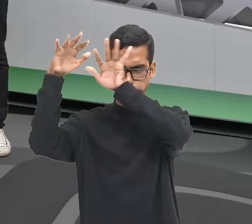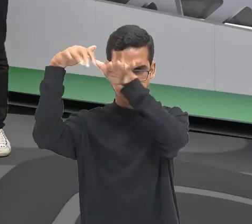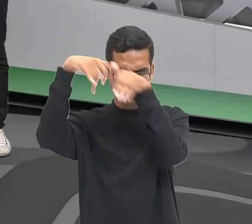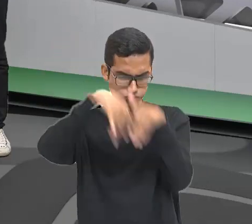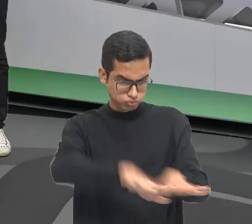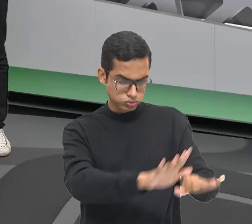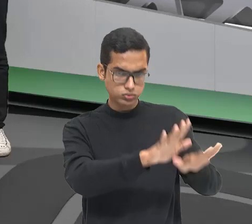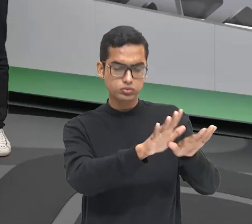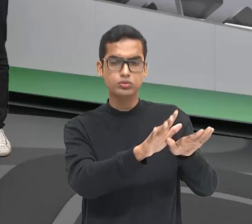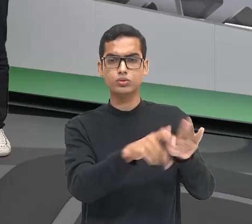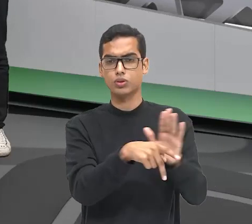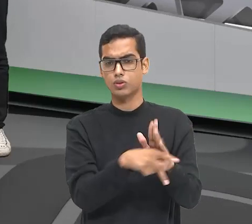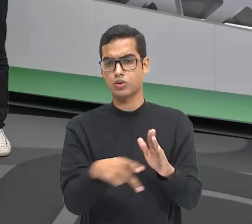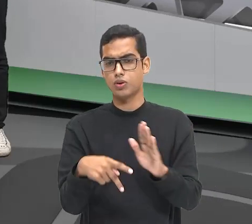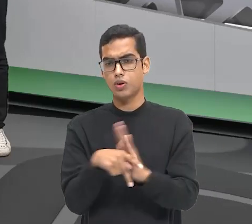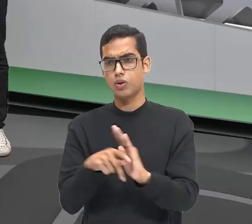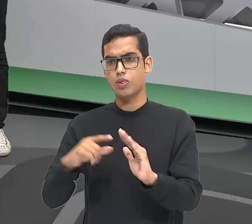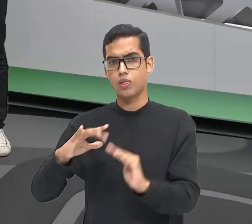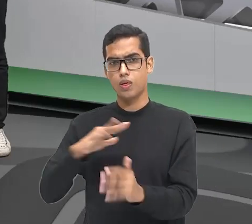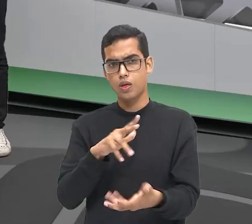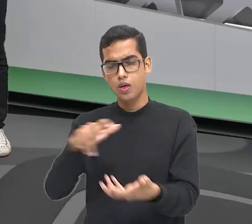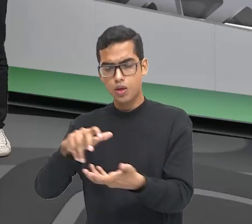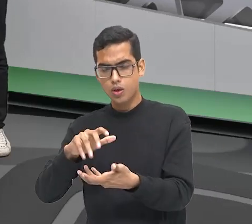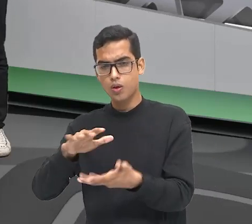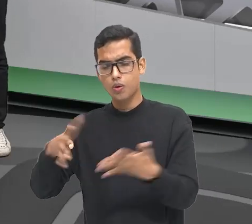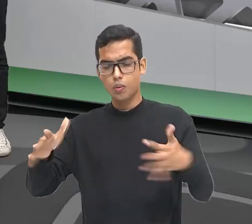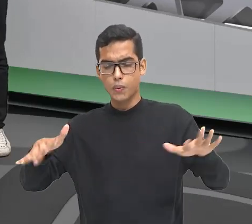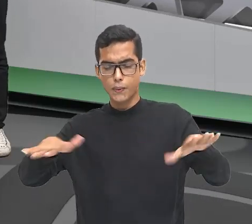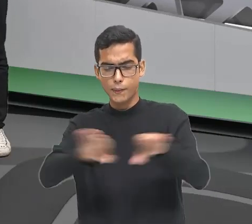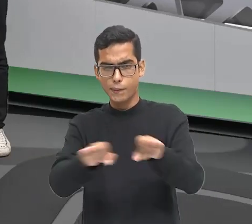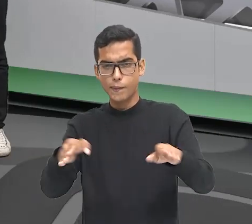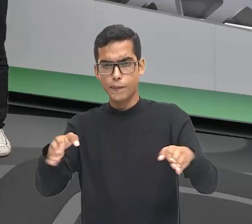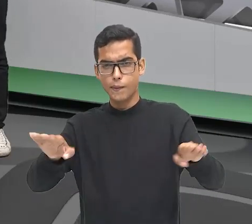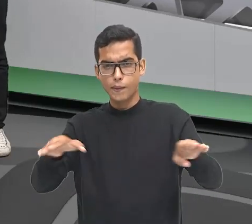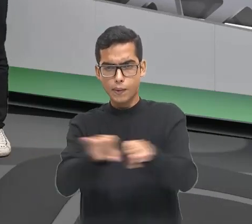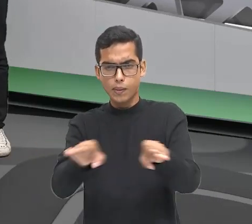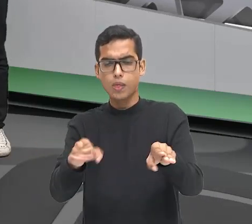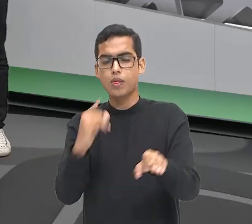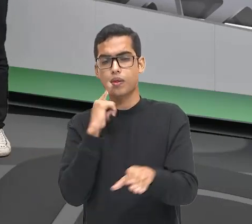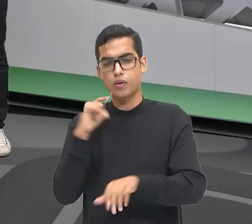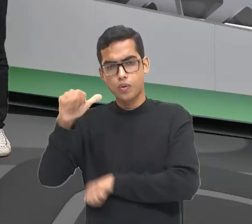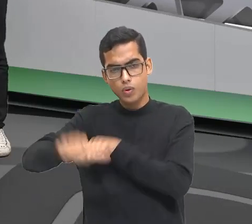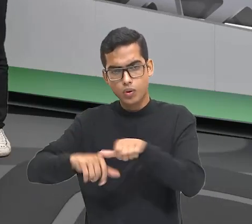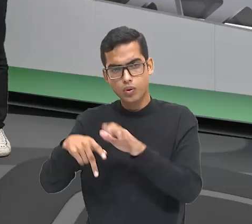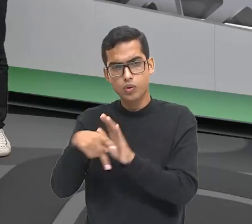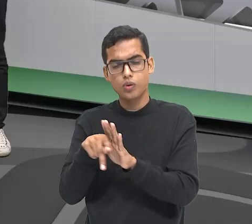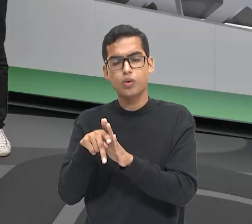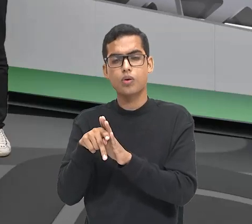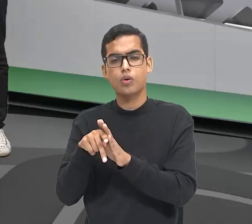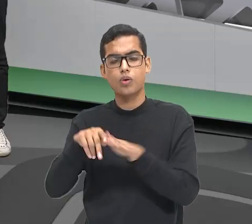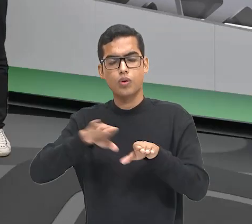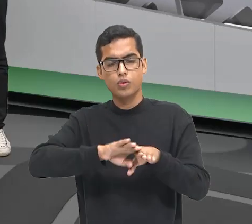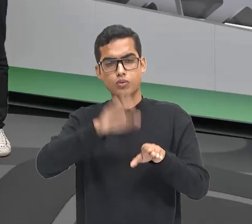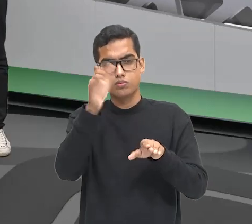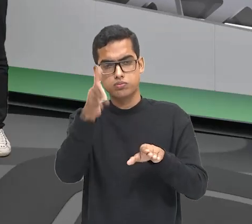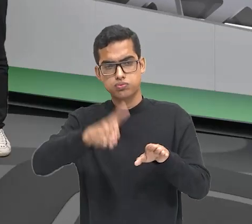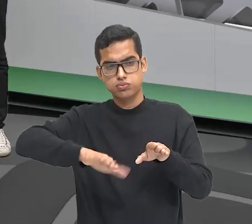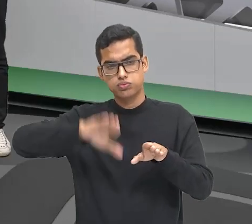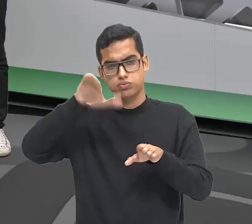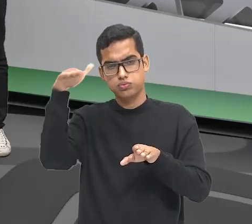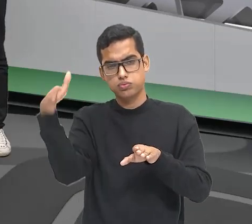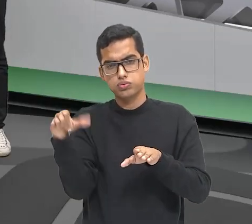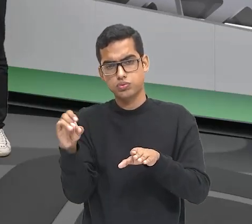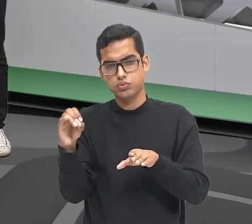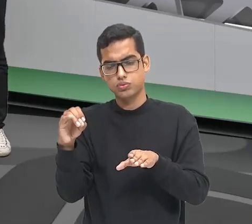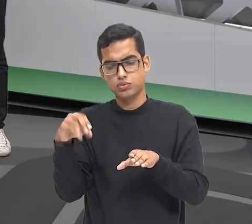foi proveniente desse movimento das placas tectônicas, que alterou ali as ondas do oceano, por exemplo, fazendo